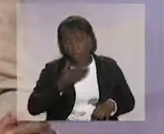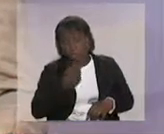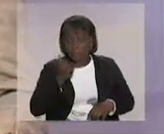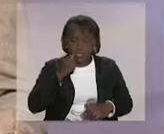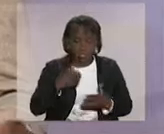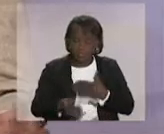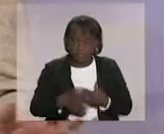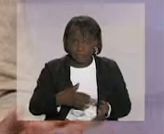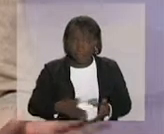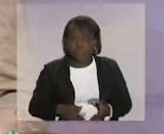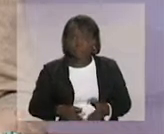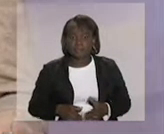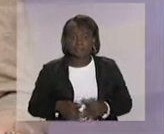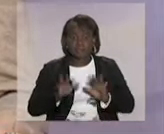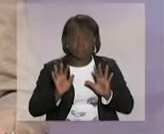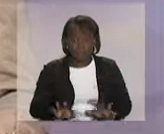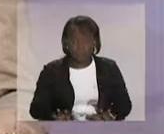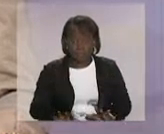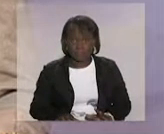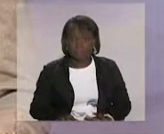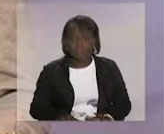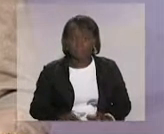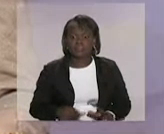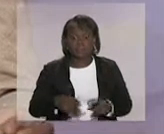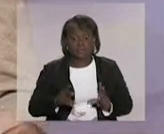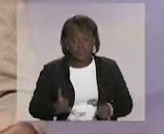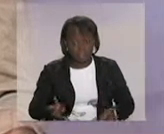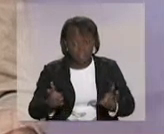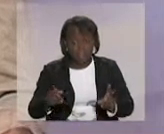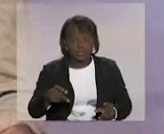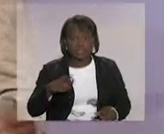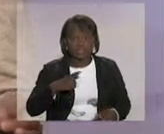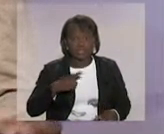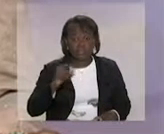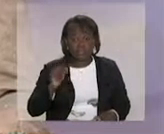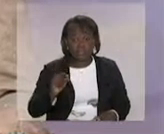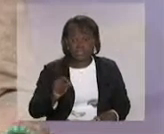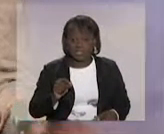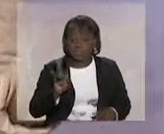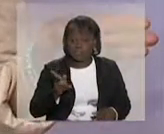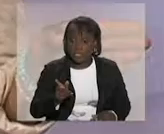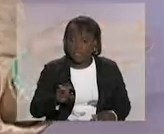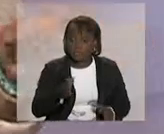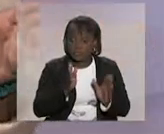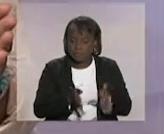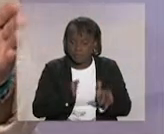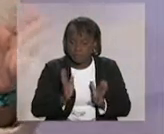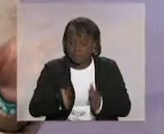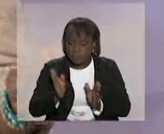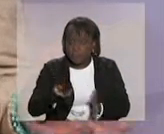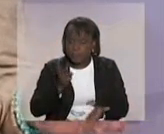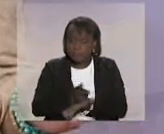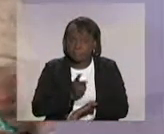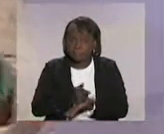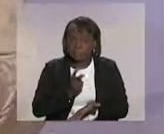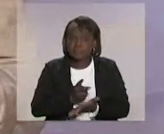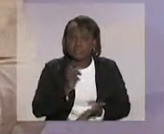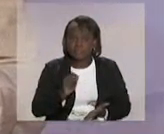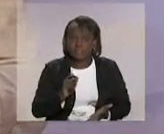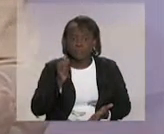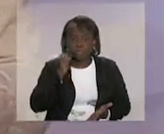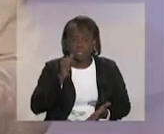né, de homens ou mulheres. Mas ainda permanece o mesmo padrão, né? As